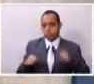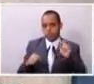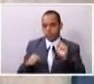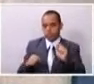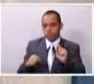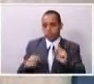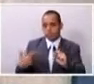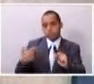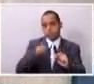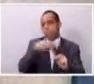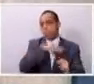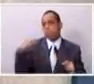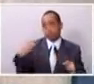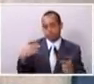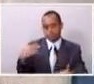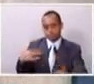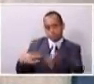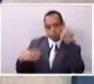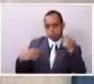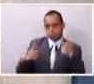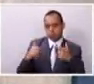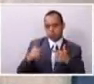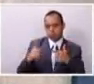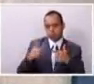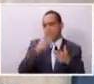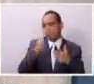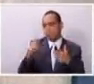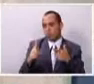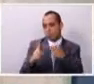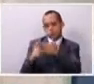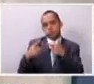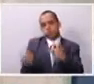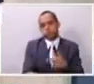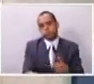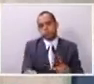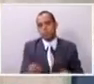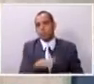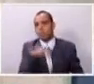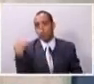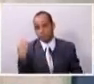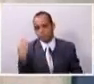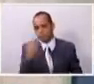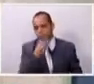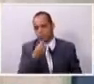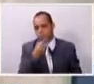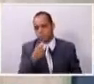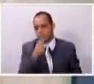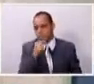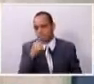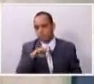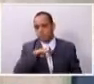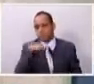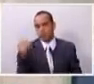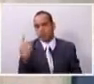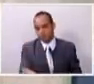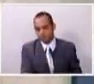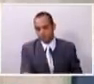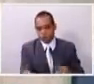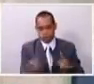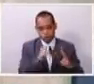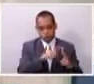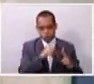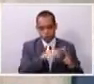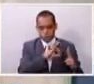seriam mortos, eles também atiraram contra esse cidadão que acabou sendo morto, acabou morrendo no local o cidadão. Os 2 GCMs